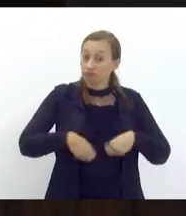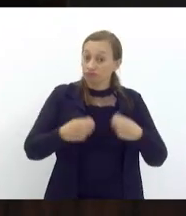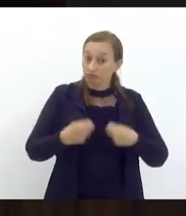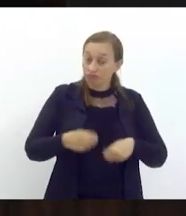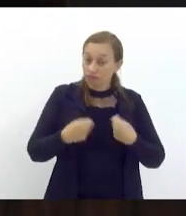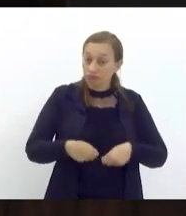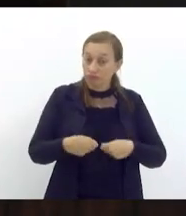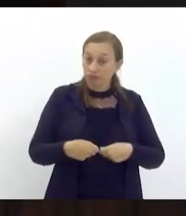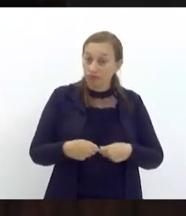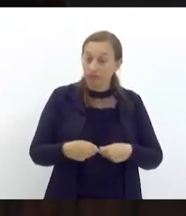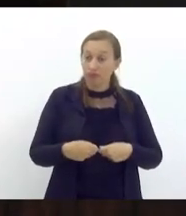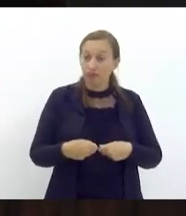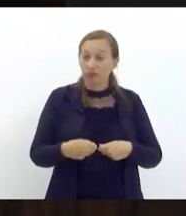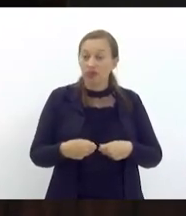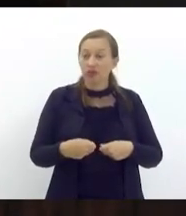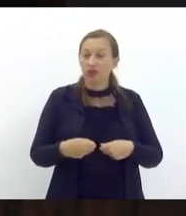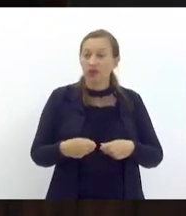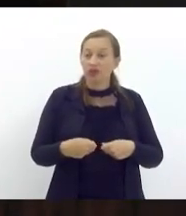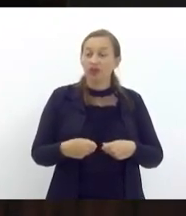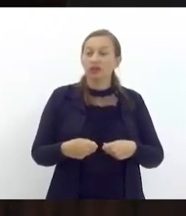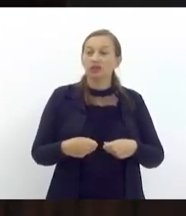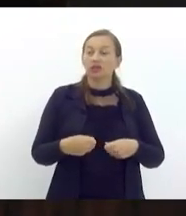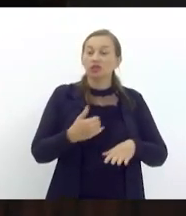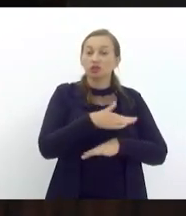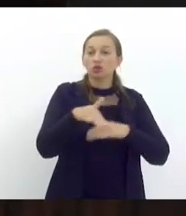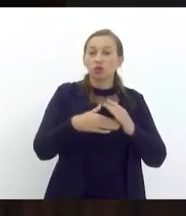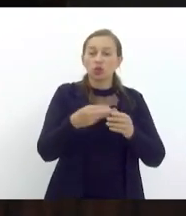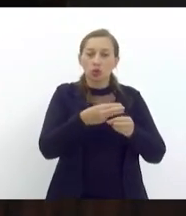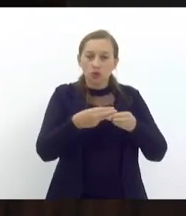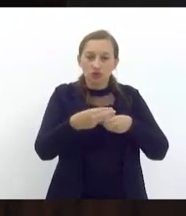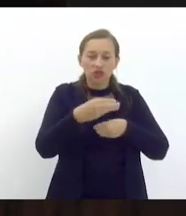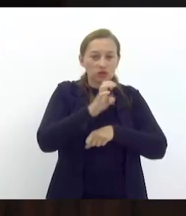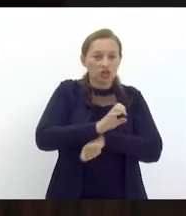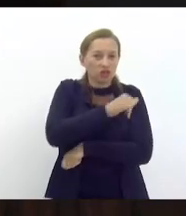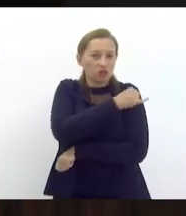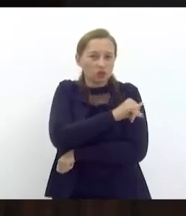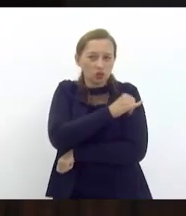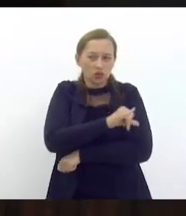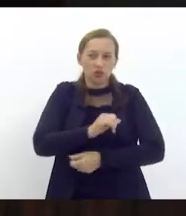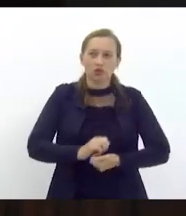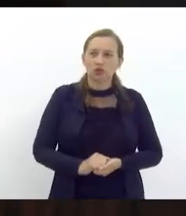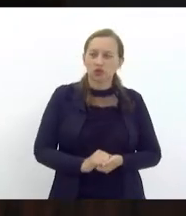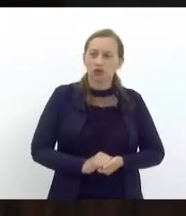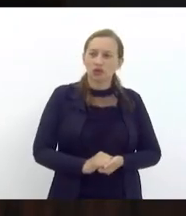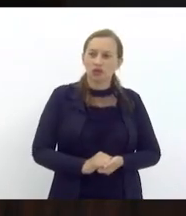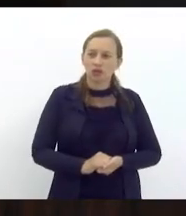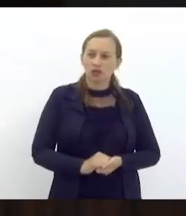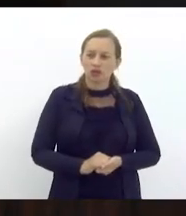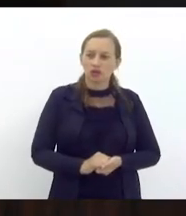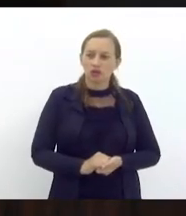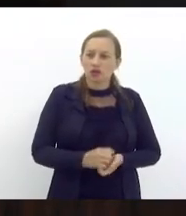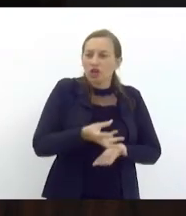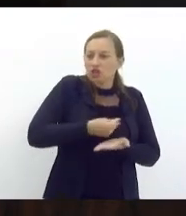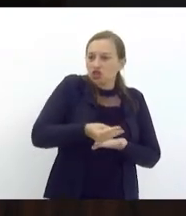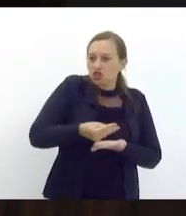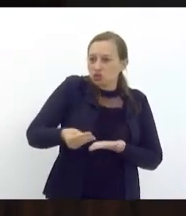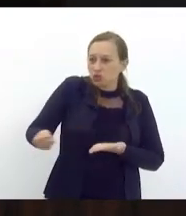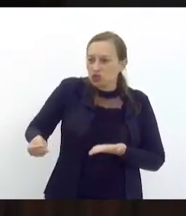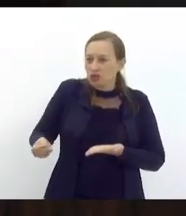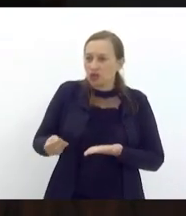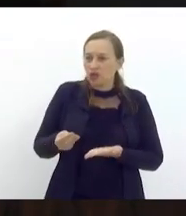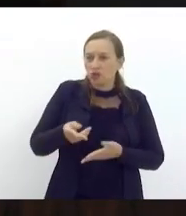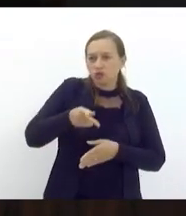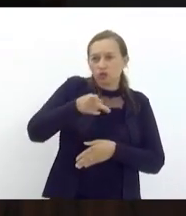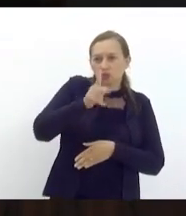sobrevivência de todos os municípios do Estado do Rio que é repactuação da rede distribuição ali dos olhos